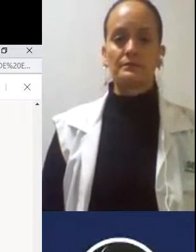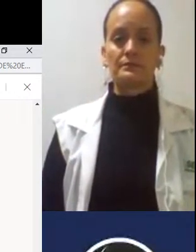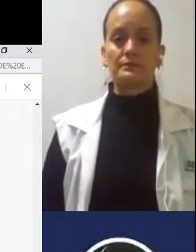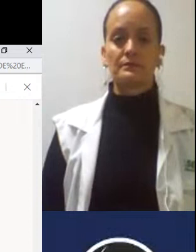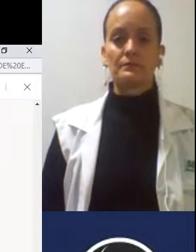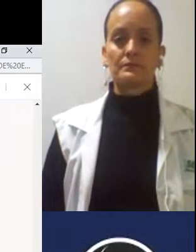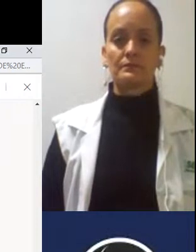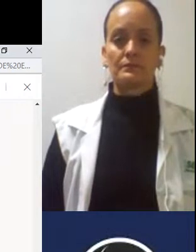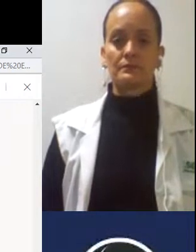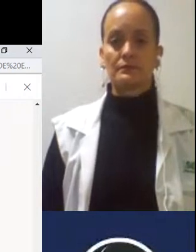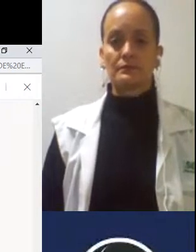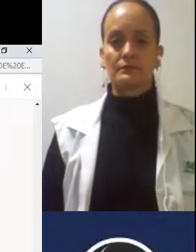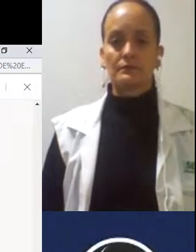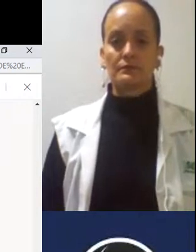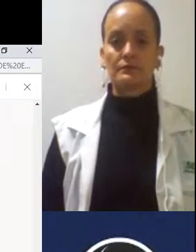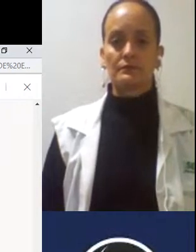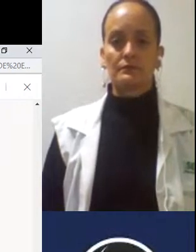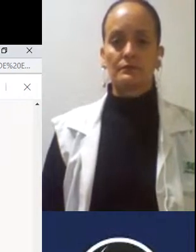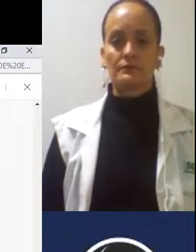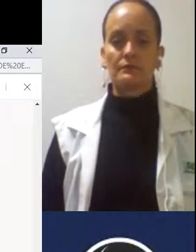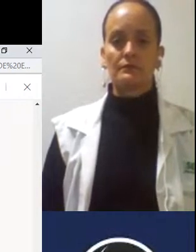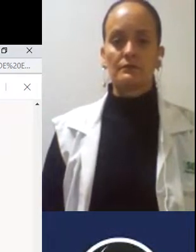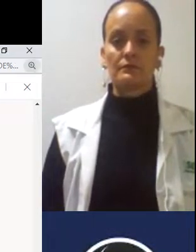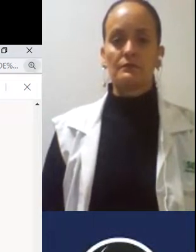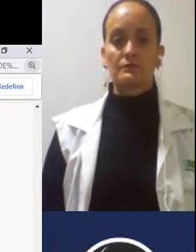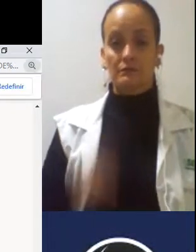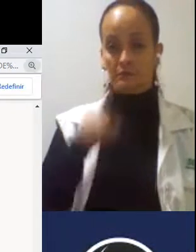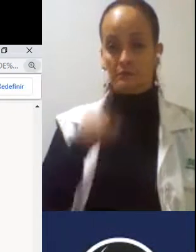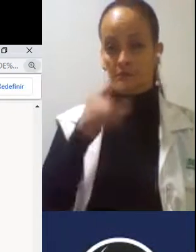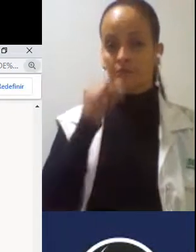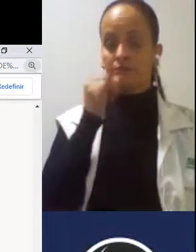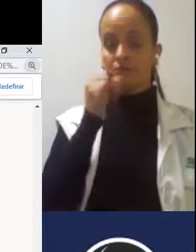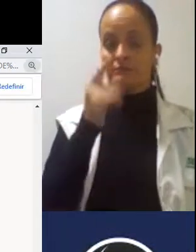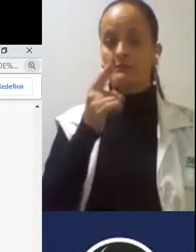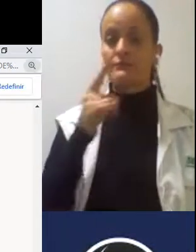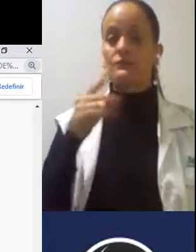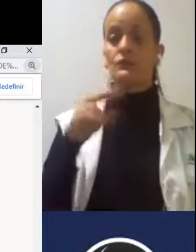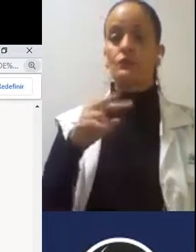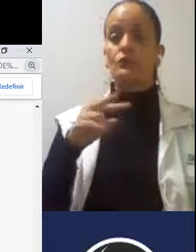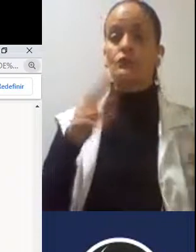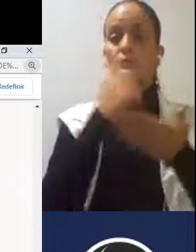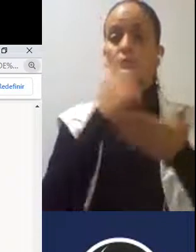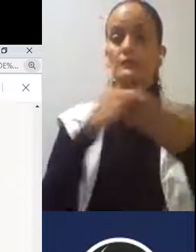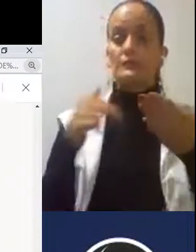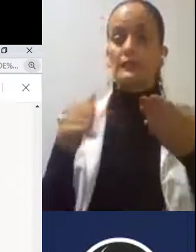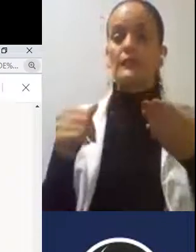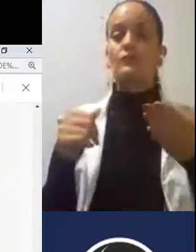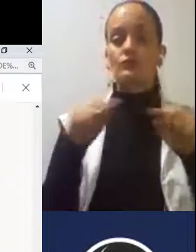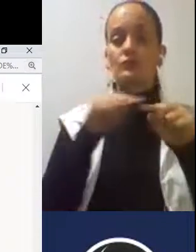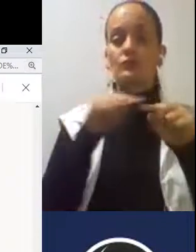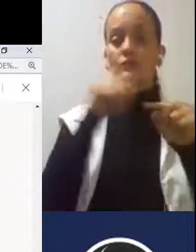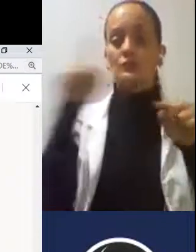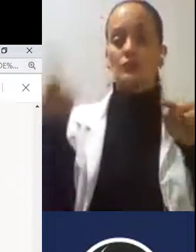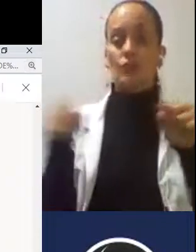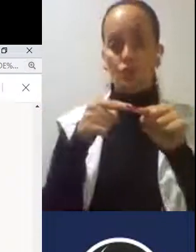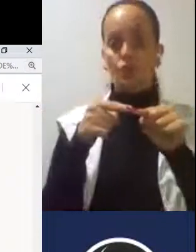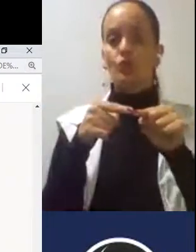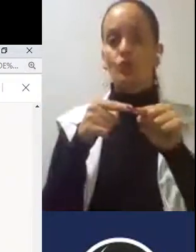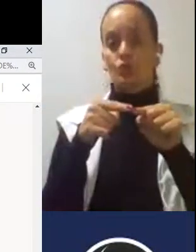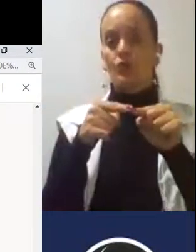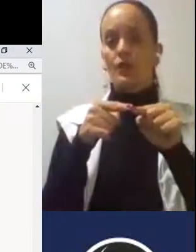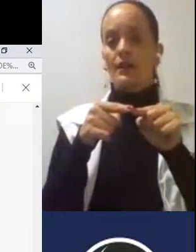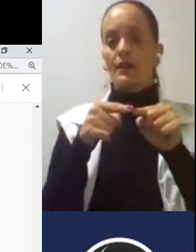Aqui também tem algumas definições. Aqui, ó, um exemplo de circuito elétrico utilizando lâmpada, né? Então, que é um exemplo prático que a